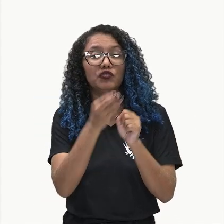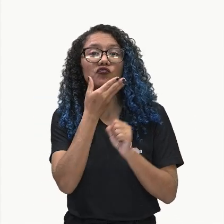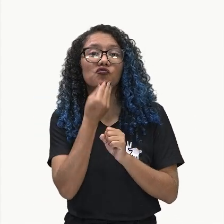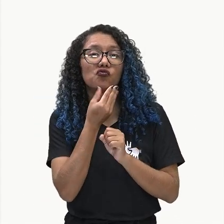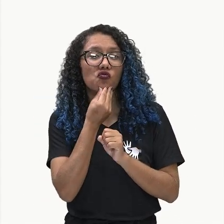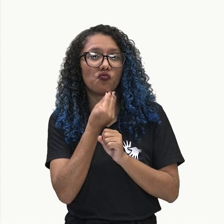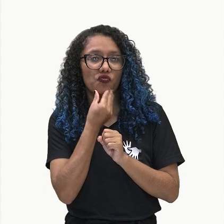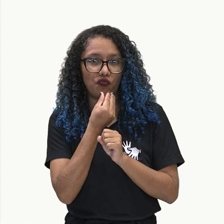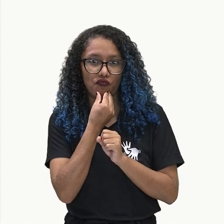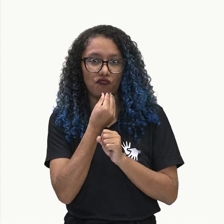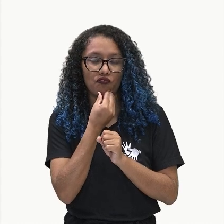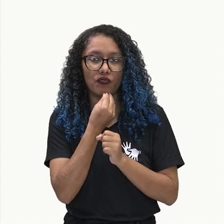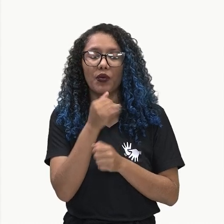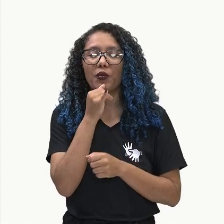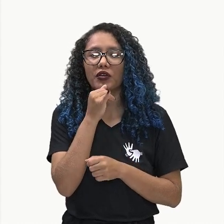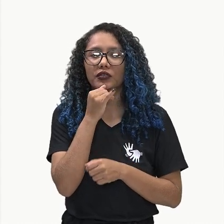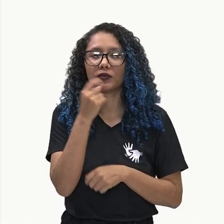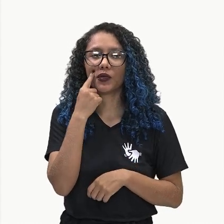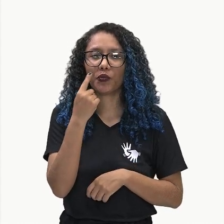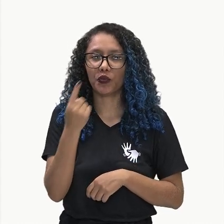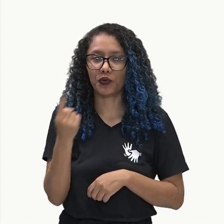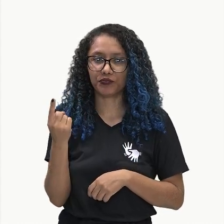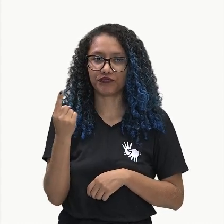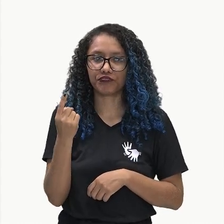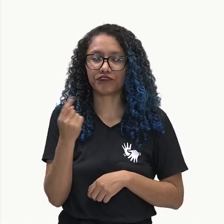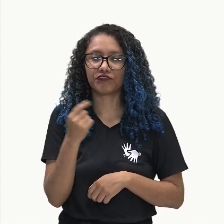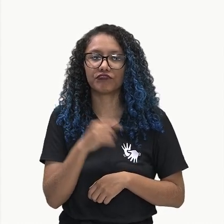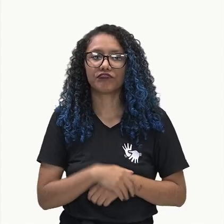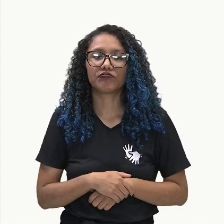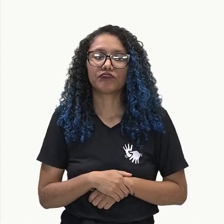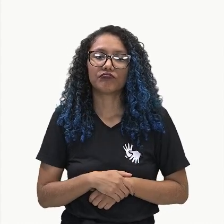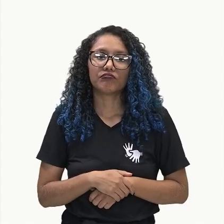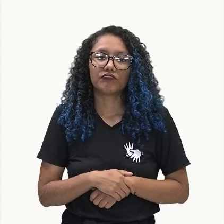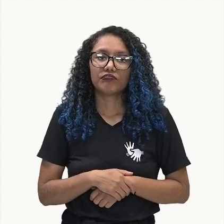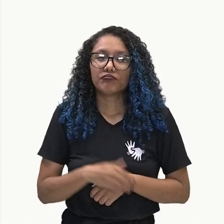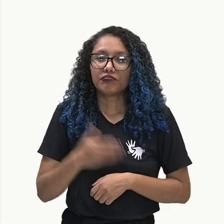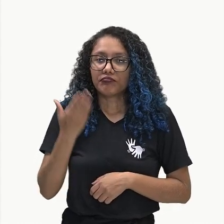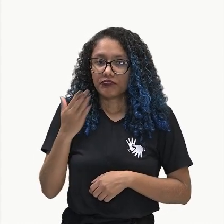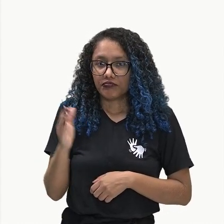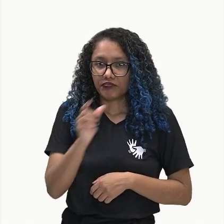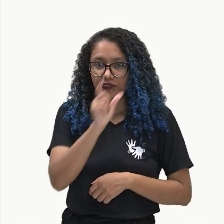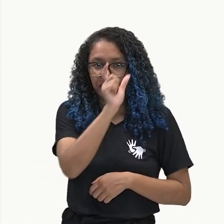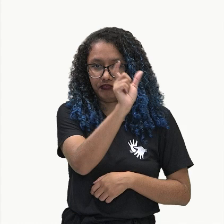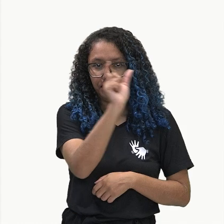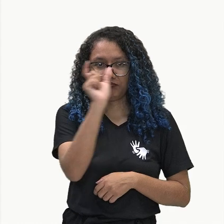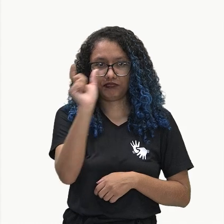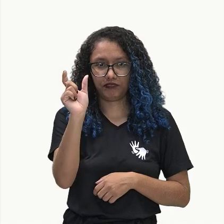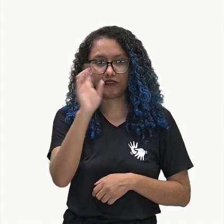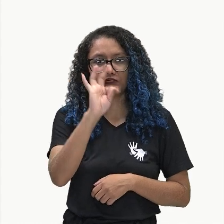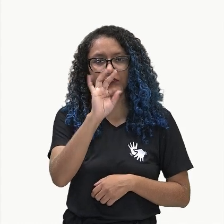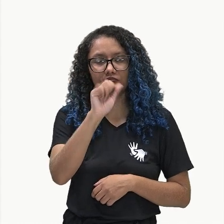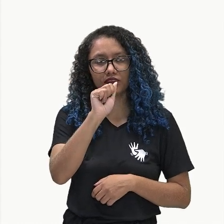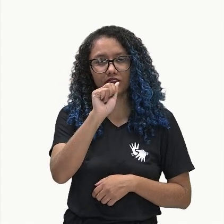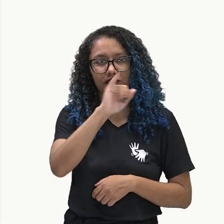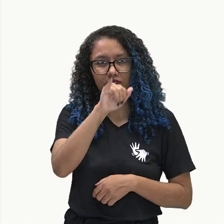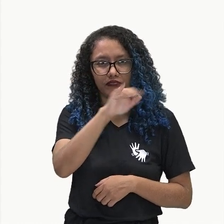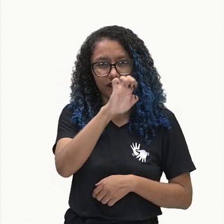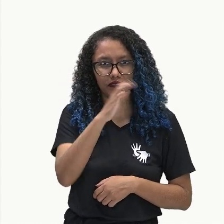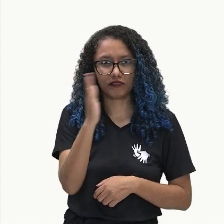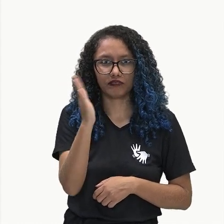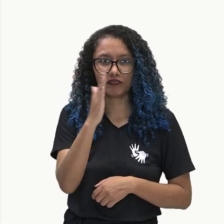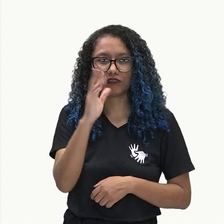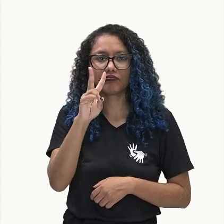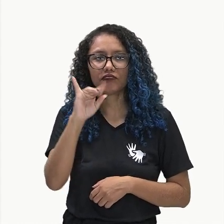masculino. Por exemplo, el traje, el viaje, el